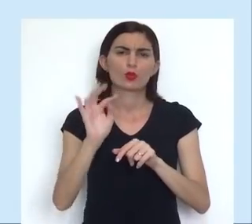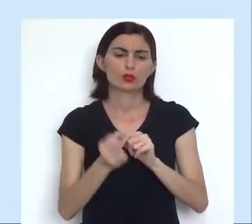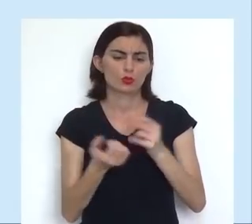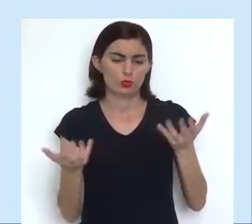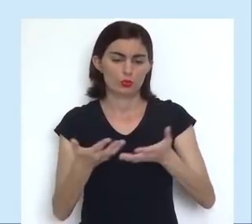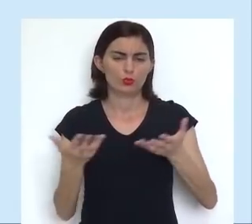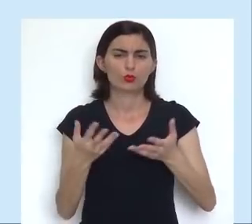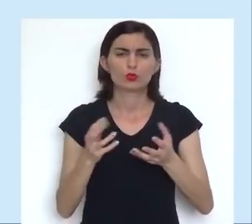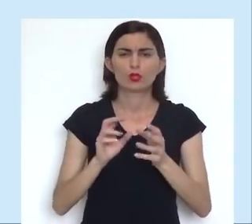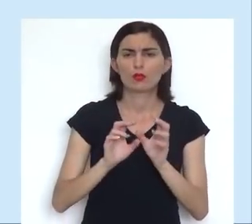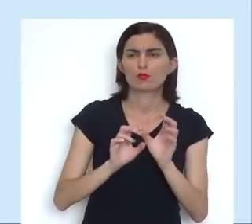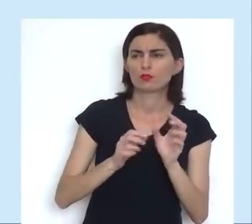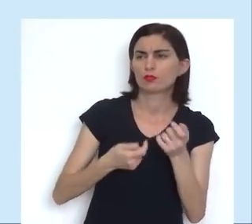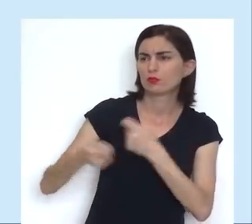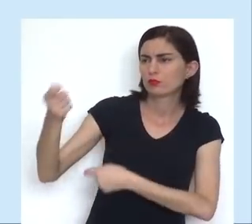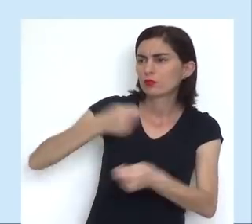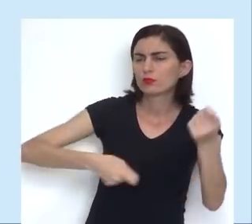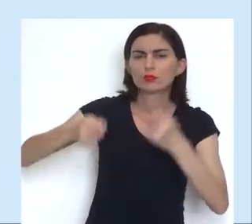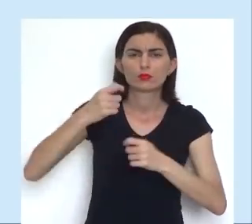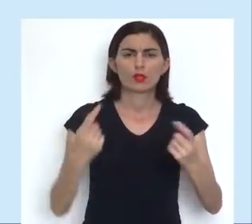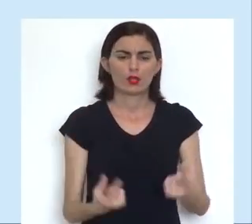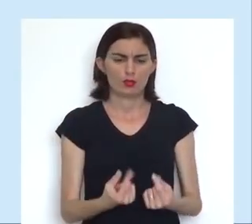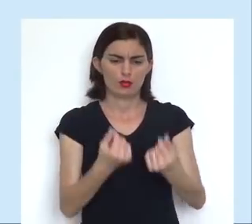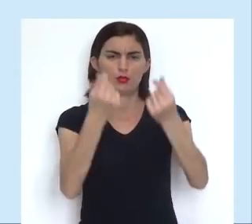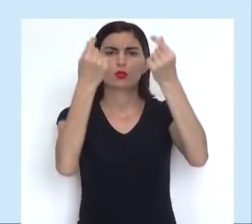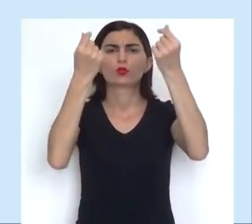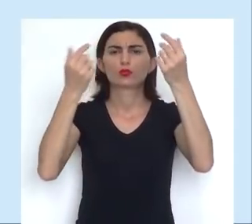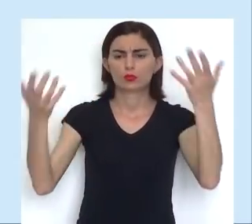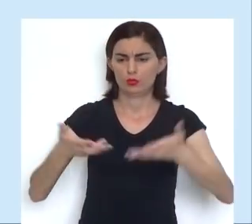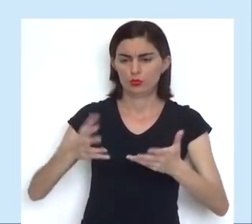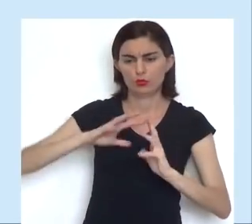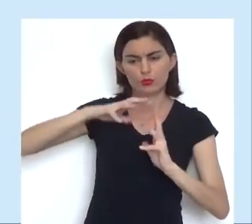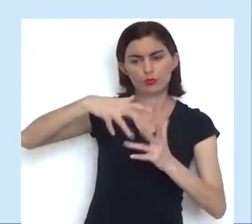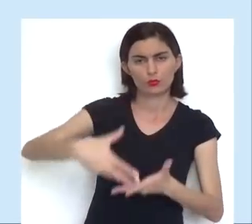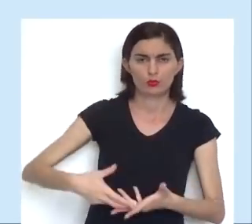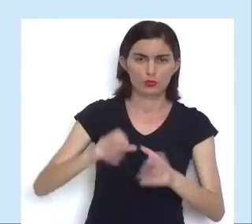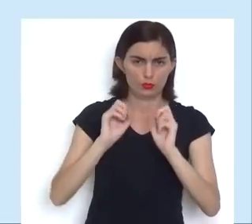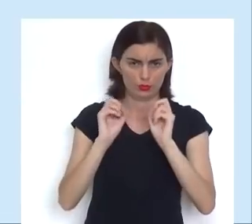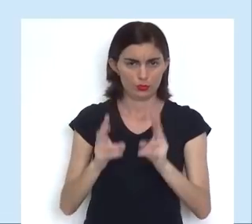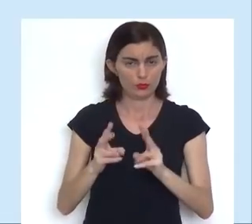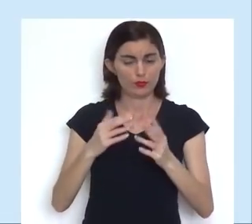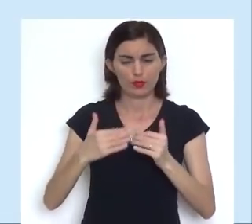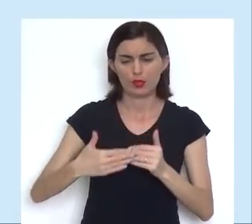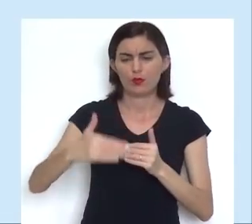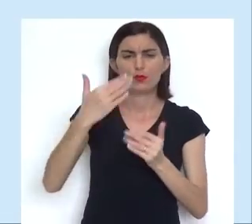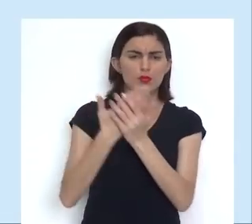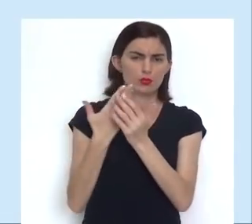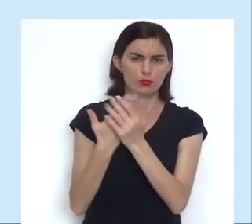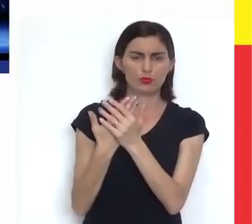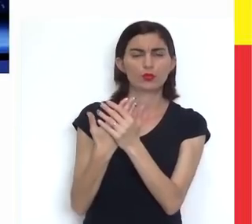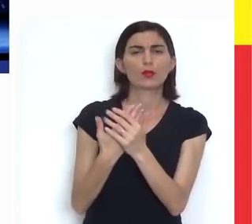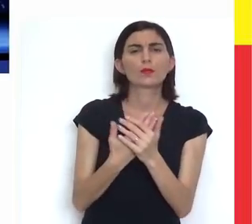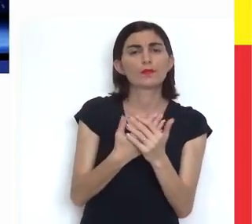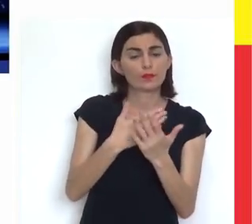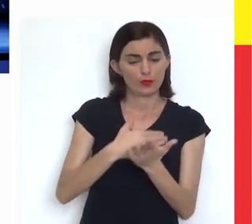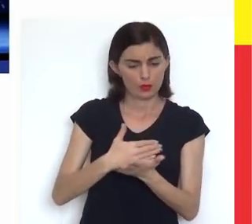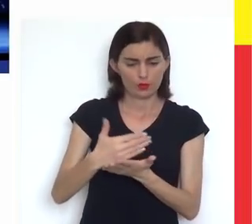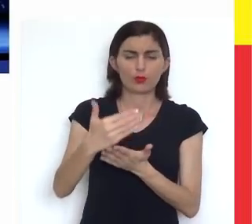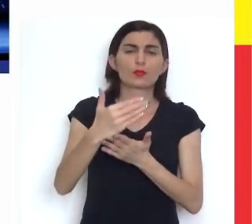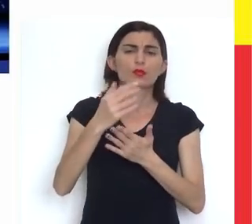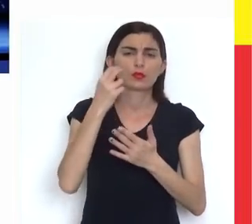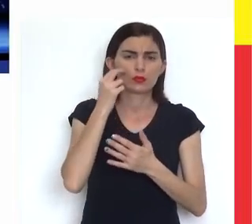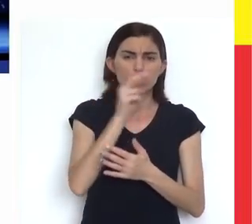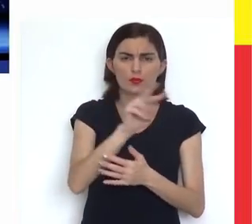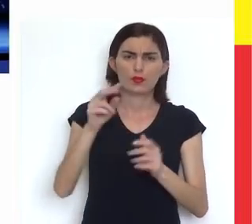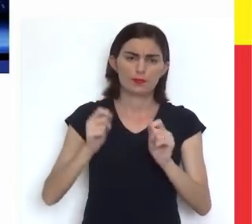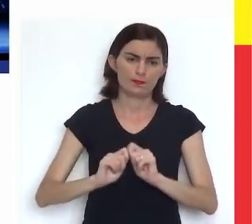são inseridos na dinâmica do mercado, na economia atual do mundo. Ok, gente? Vamos começar a estudar. Para iniciar, a